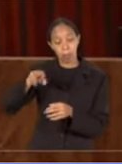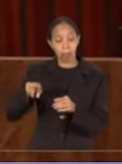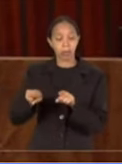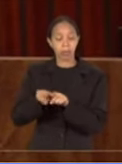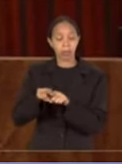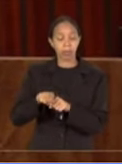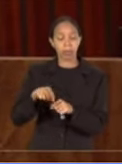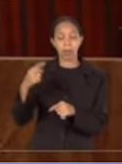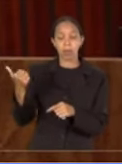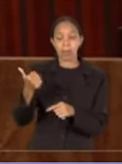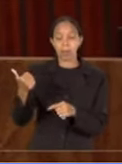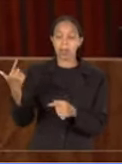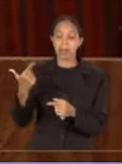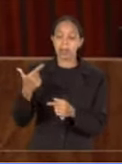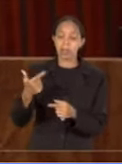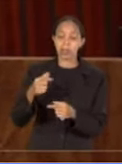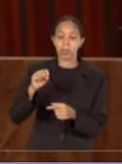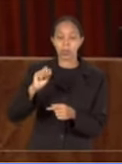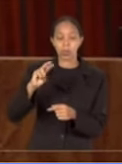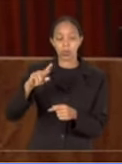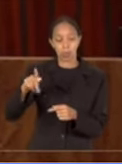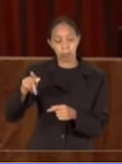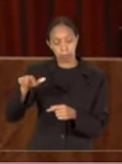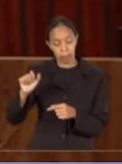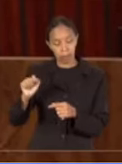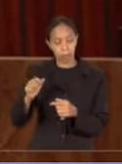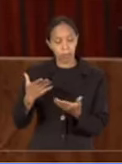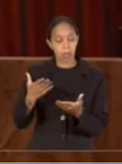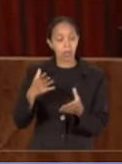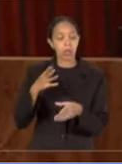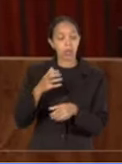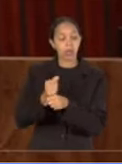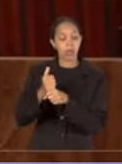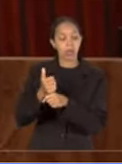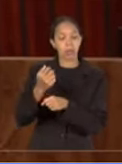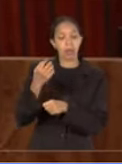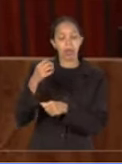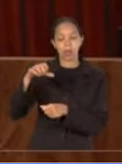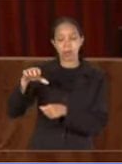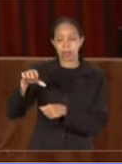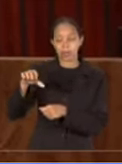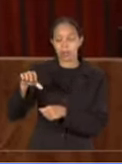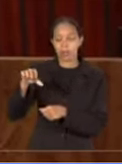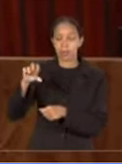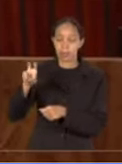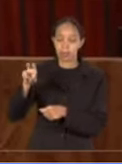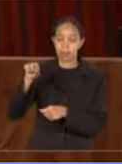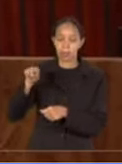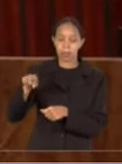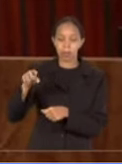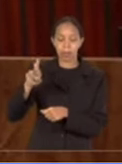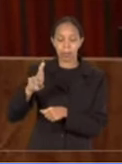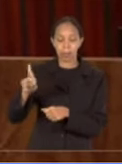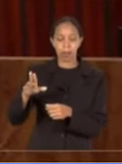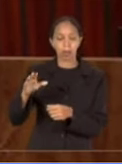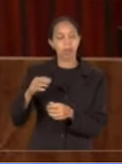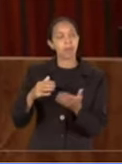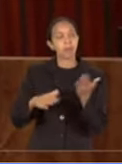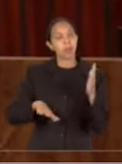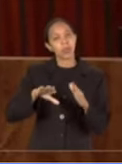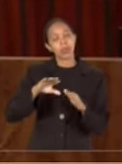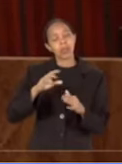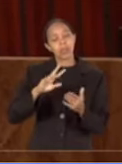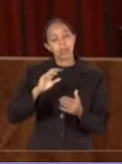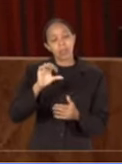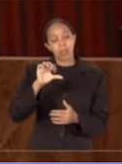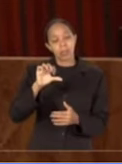suplentes, eis que superam a casa dos R$ 915 mil, ou seja, cerca de 20,65% dos gastos permitidos para a